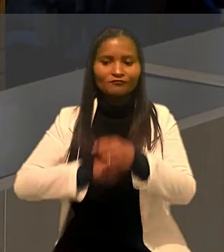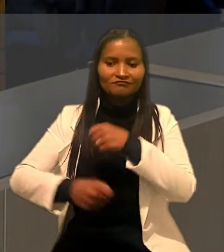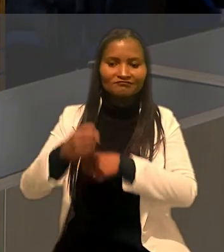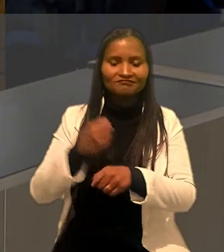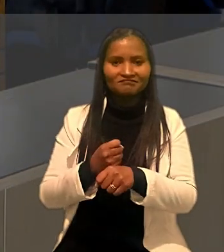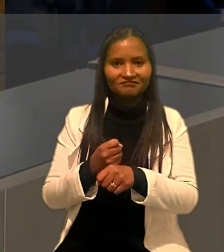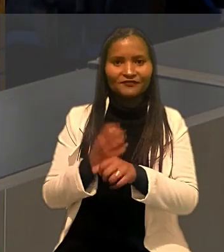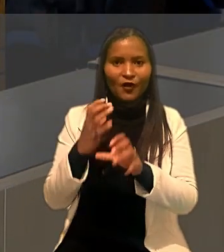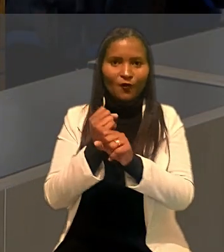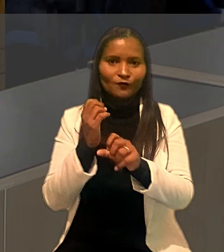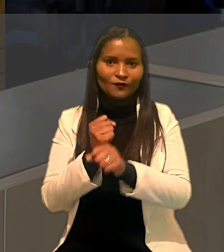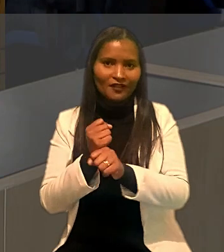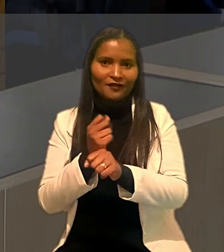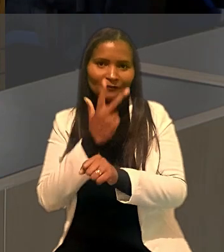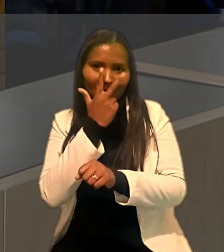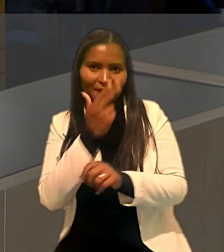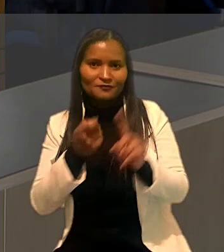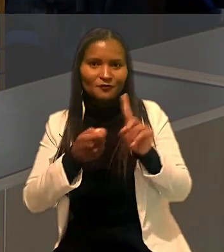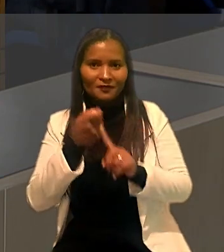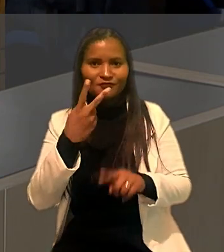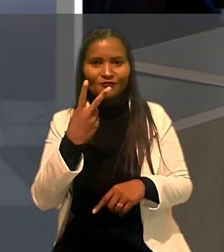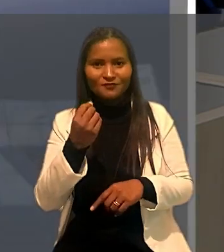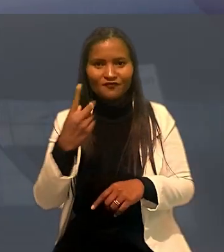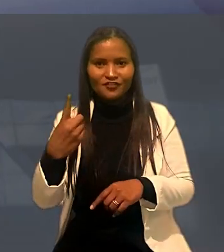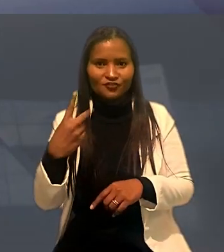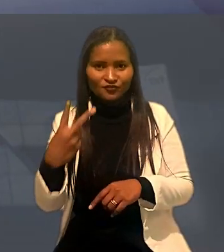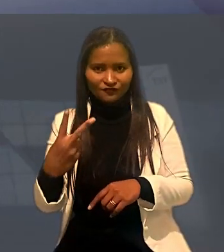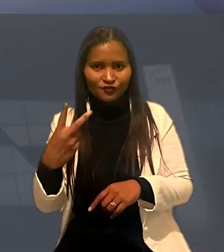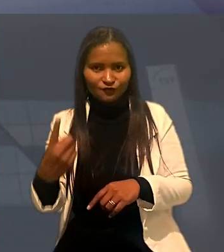no mesmo mês de 2021.